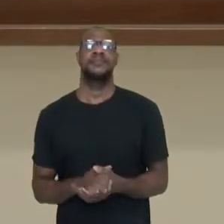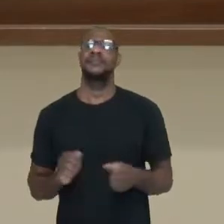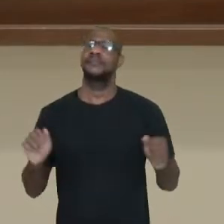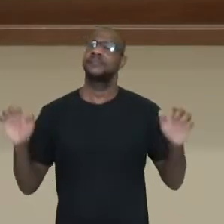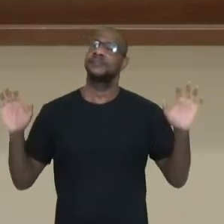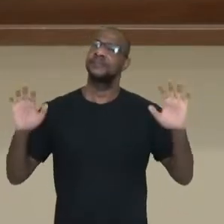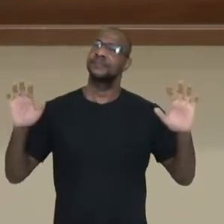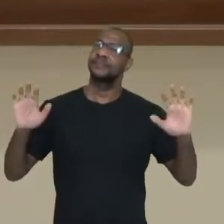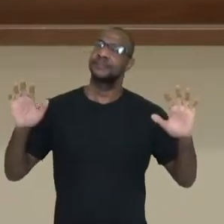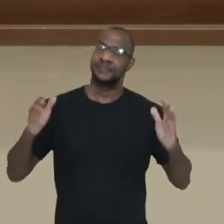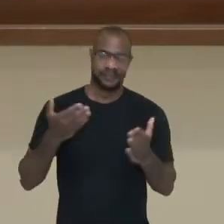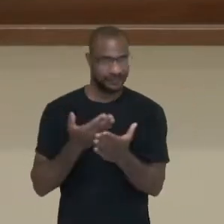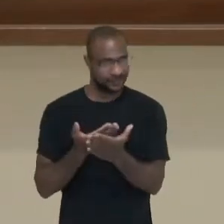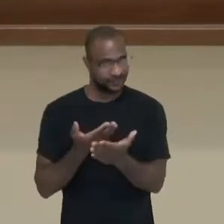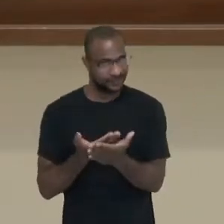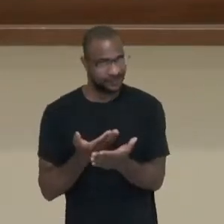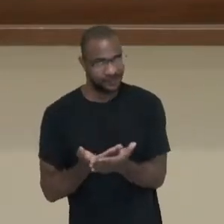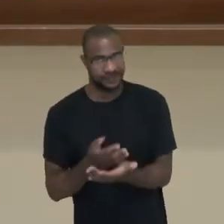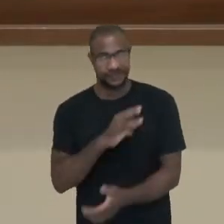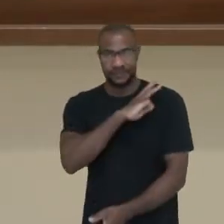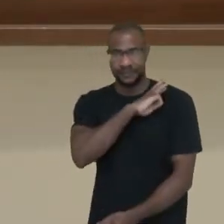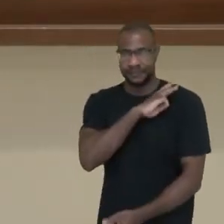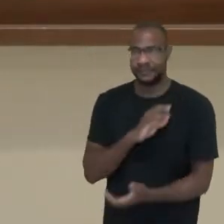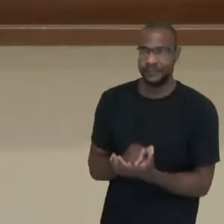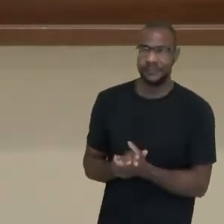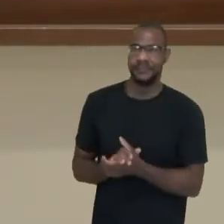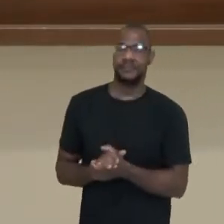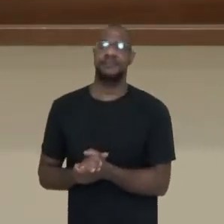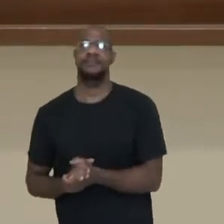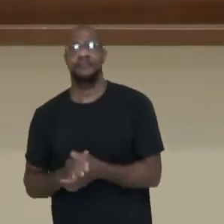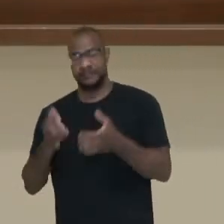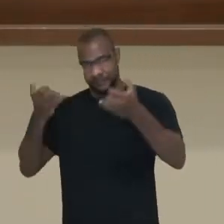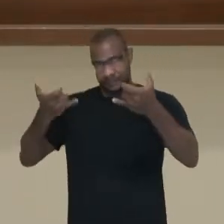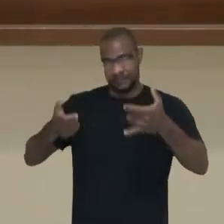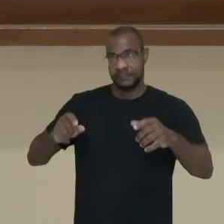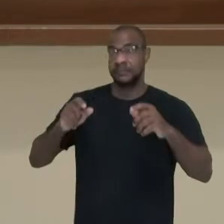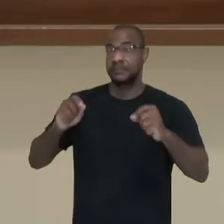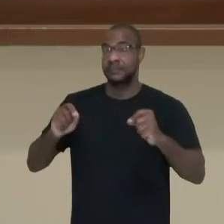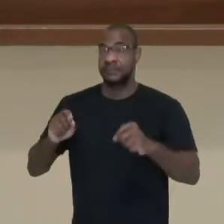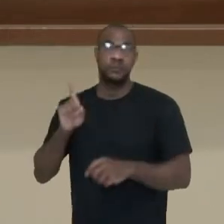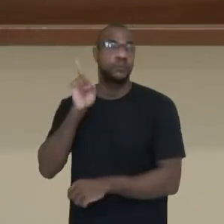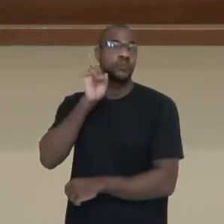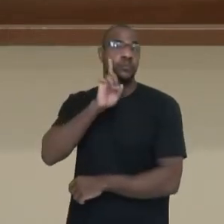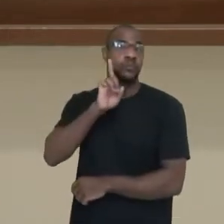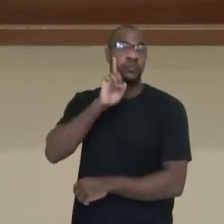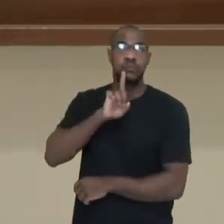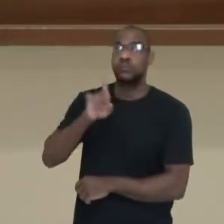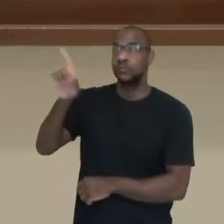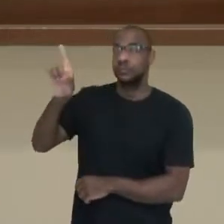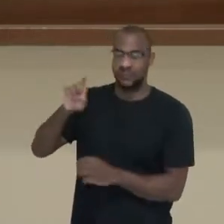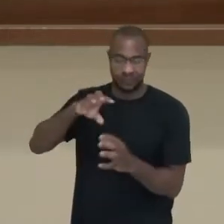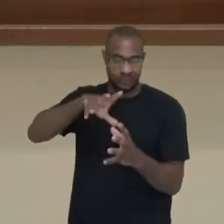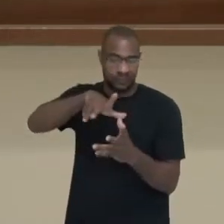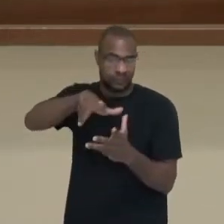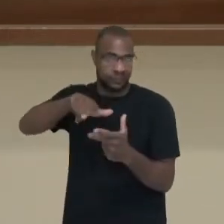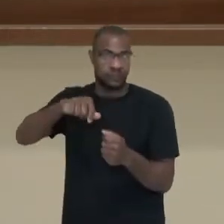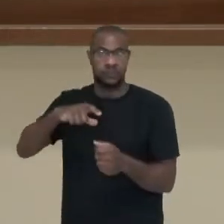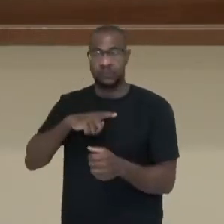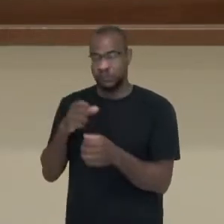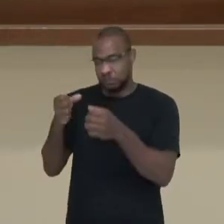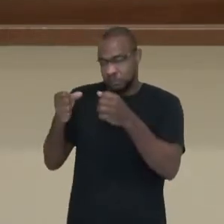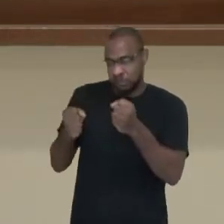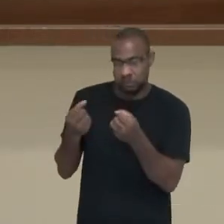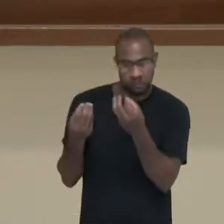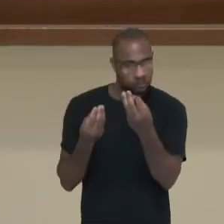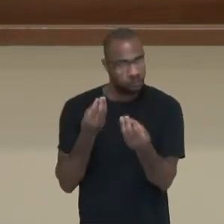Olá, estudantes da terceira série. Nesse vídeo vamos falar sobre a ascensão dos Estados Unidos no mundo. Para que isso se estabeleça, obviamente, temos que parar e pensar